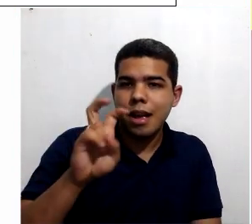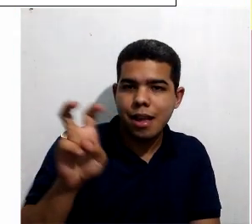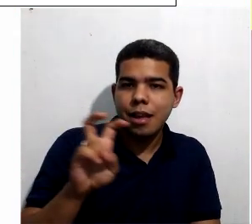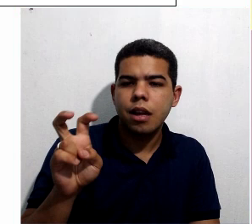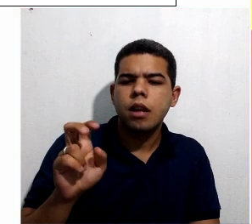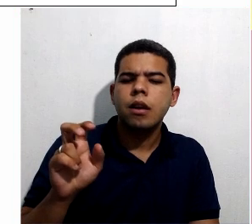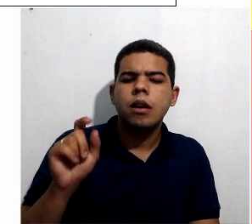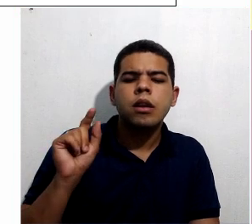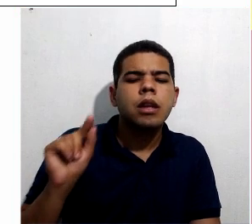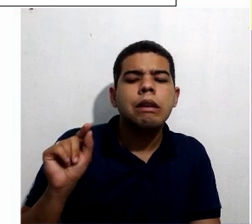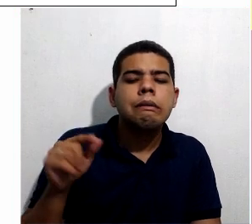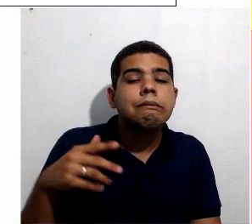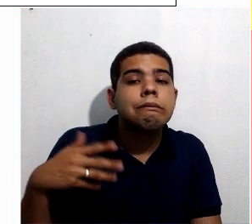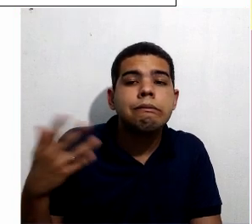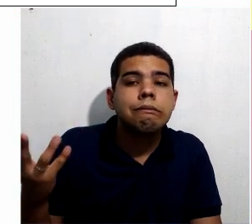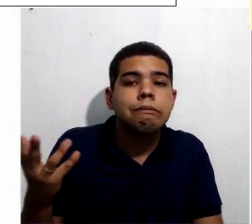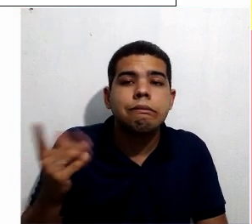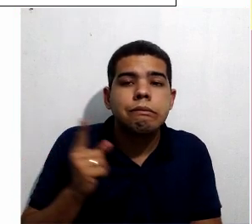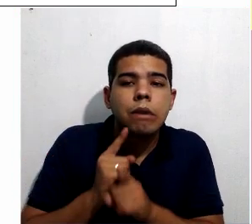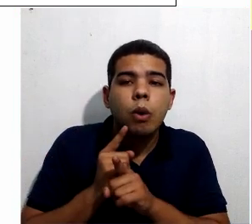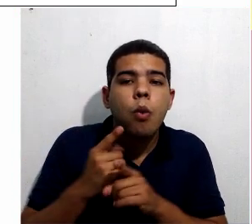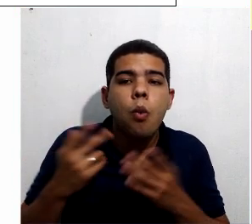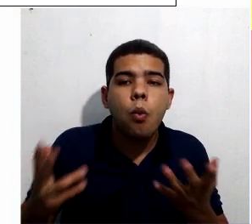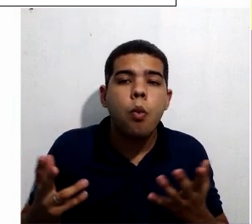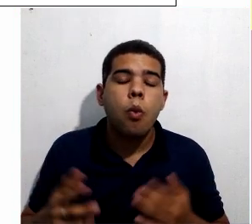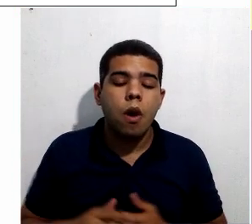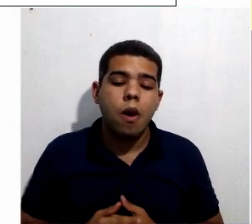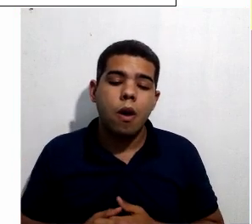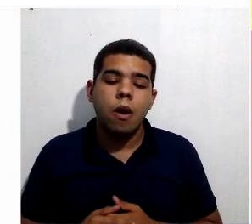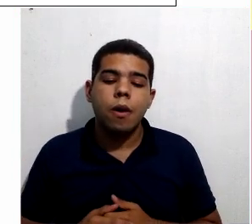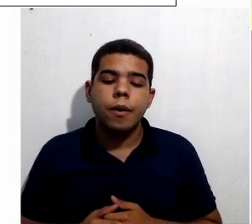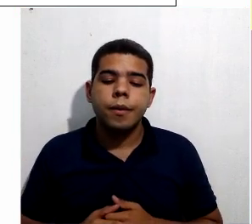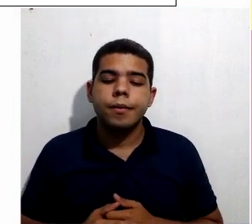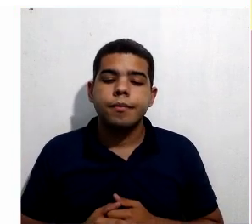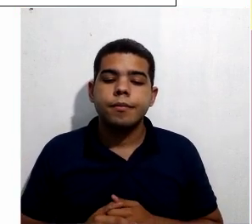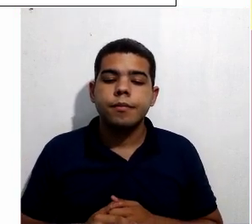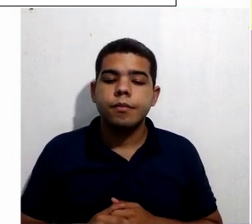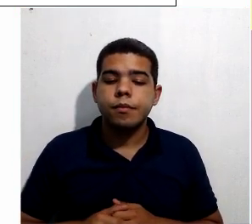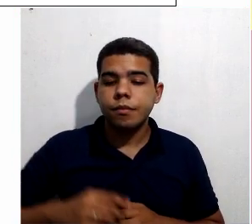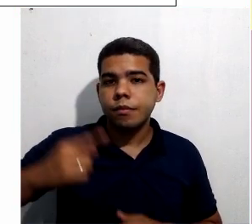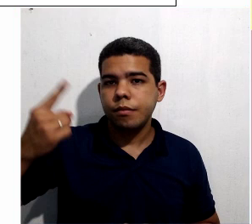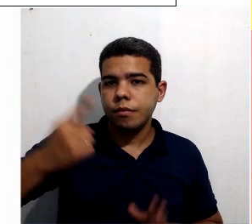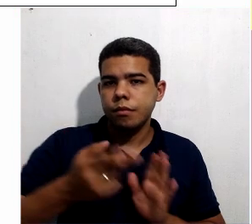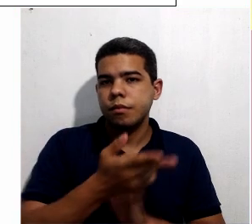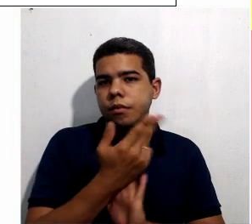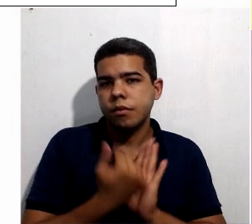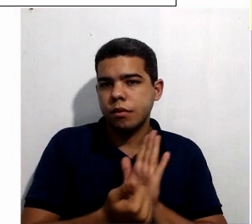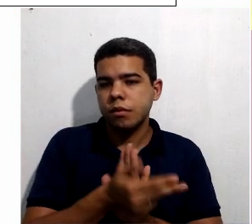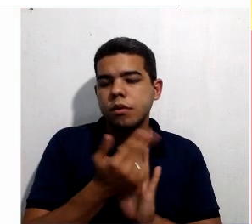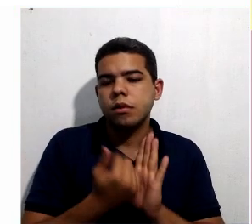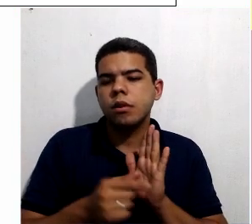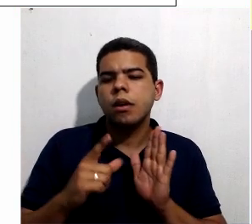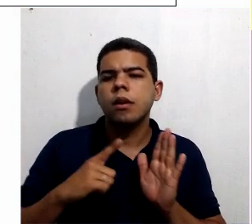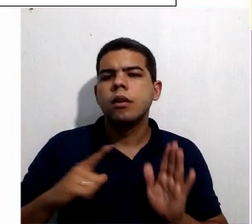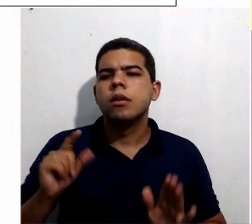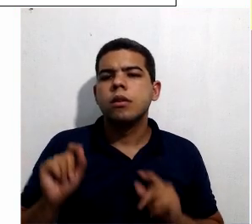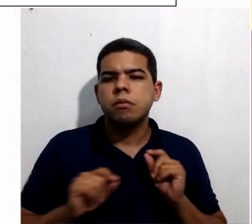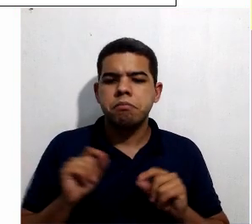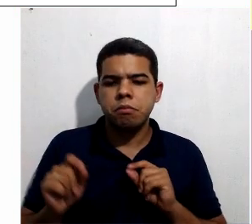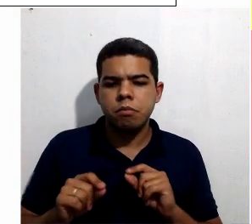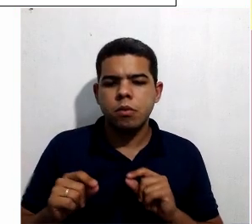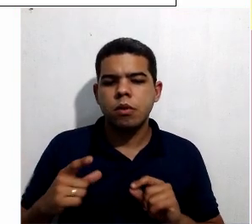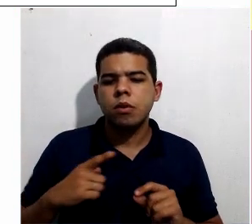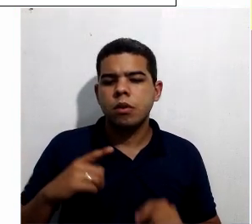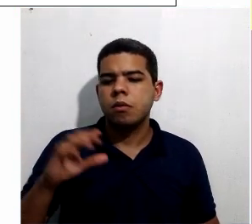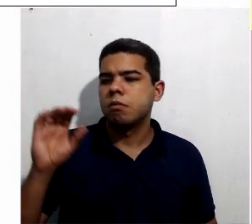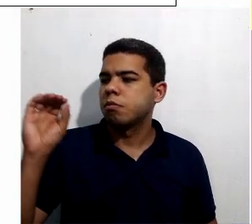figura? Como é que fica na 15ª? Então vamos analisar bem aqui. A primeira figura, o que ela tem?